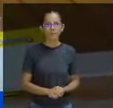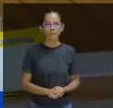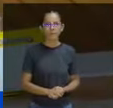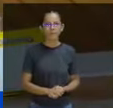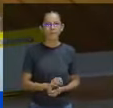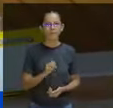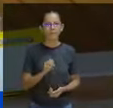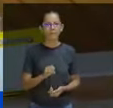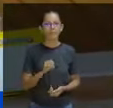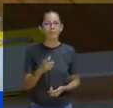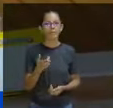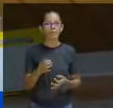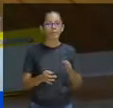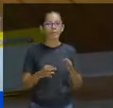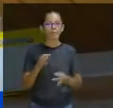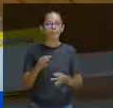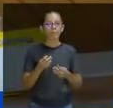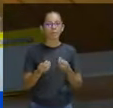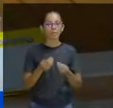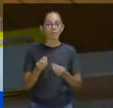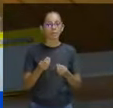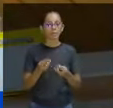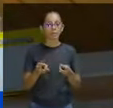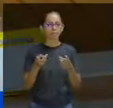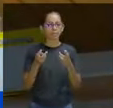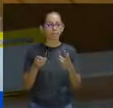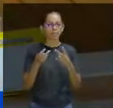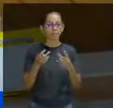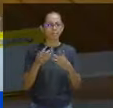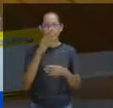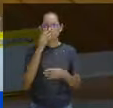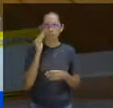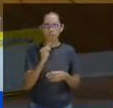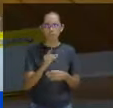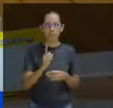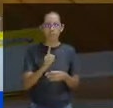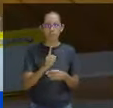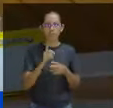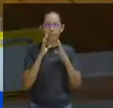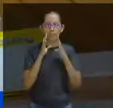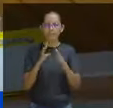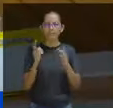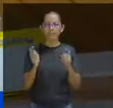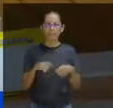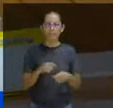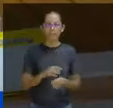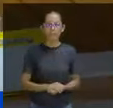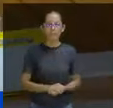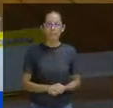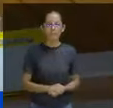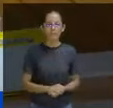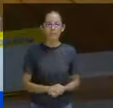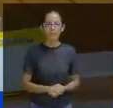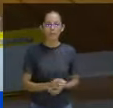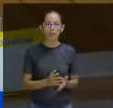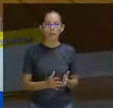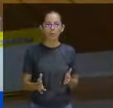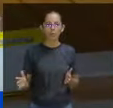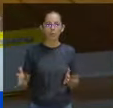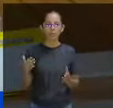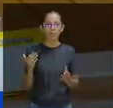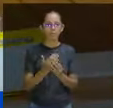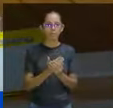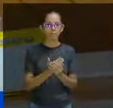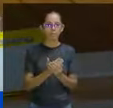apreciar fundamentadamente as questões que são trazidas ao debate ao longo do processo. O